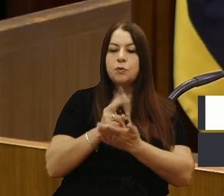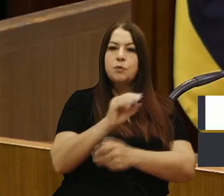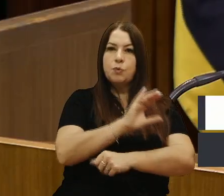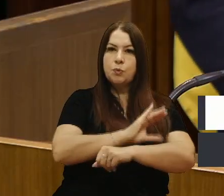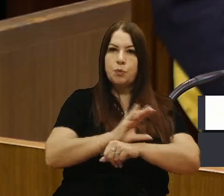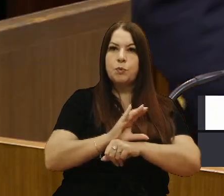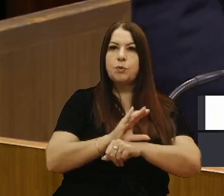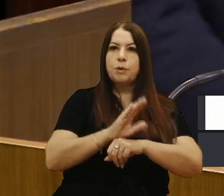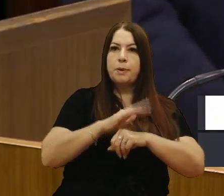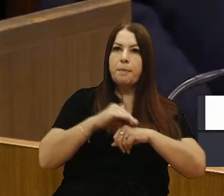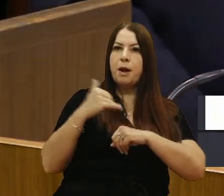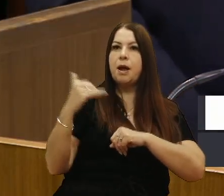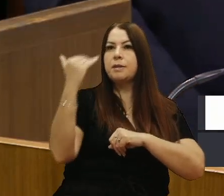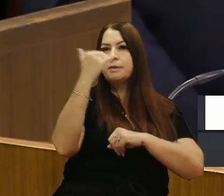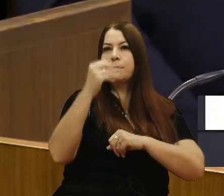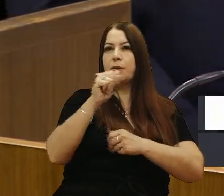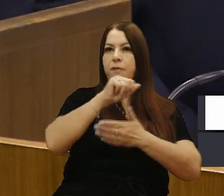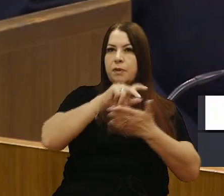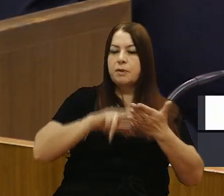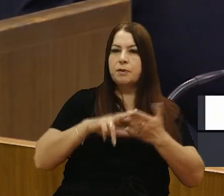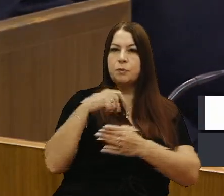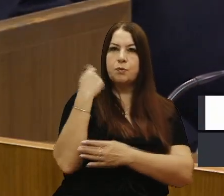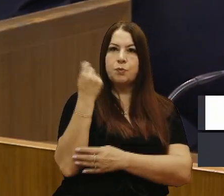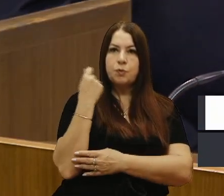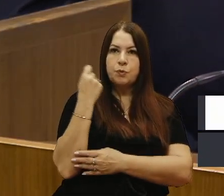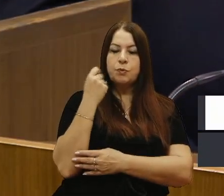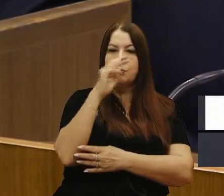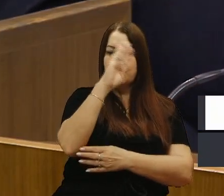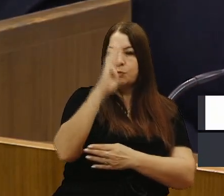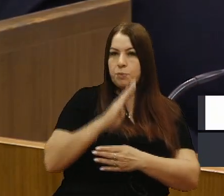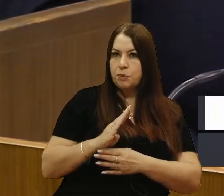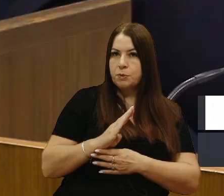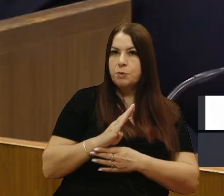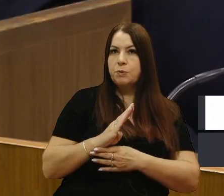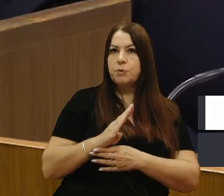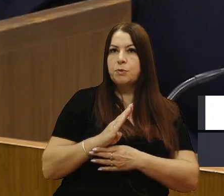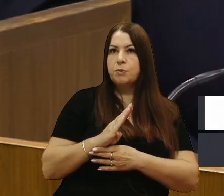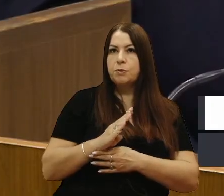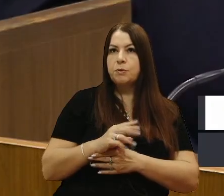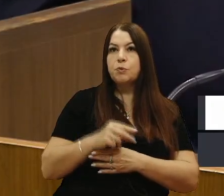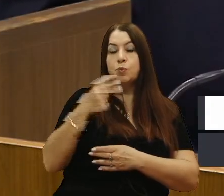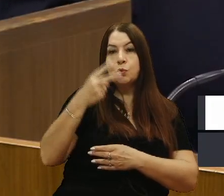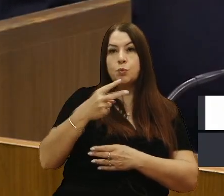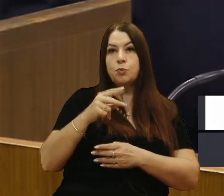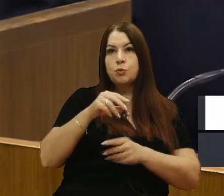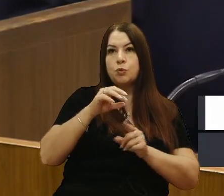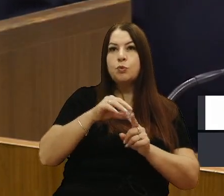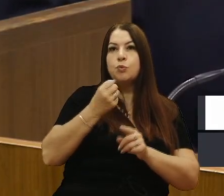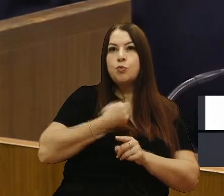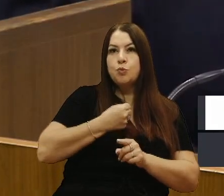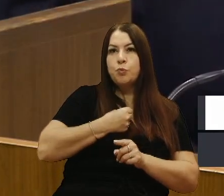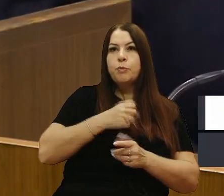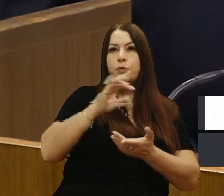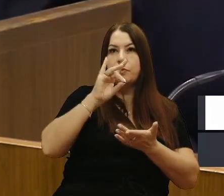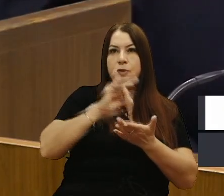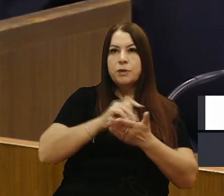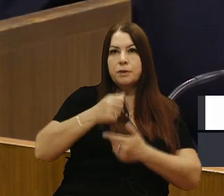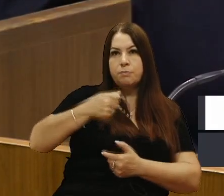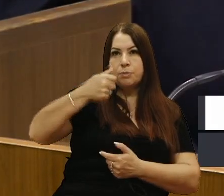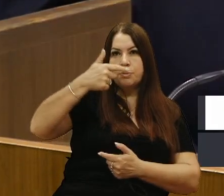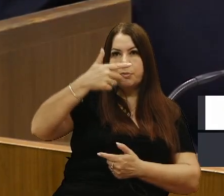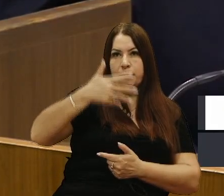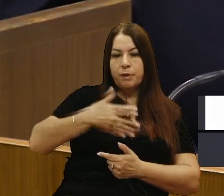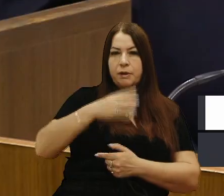curso entre os mais bem avaliados do Rio Grande do Sul e do Brasil, segundo indicadores oficiais e rankings